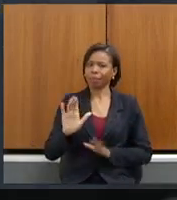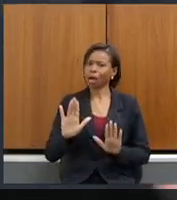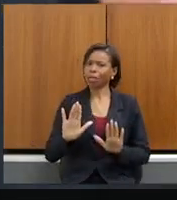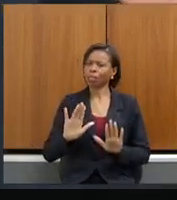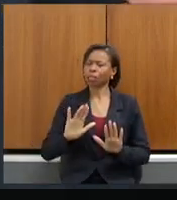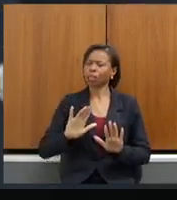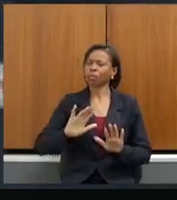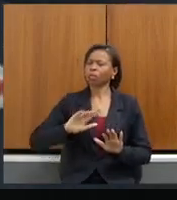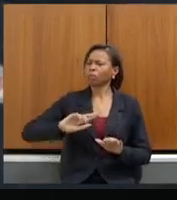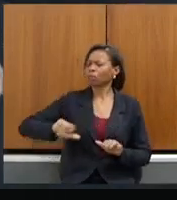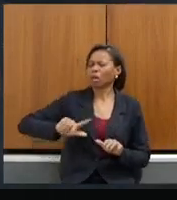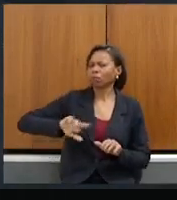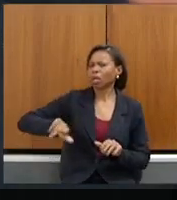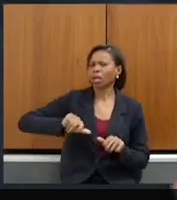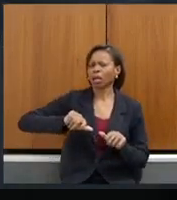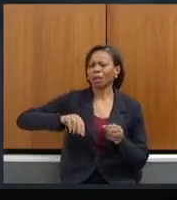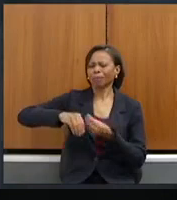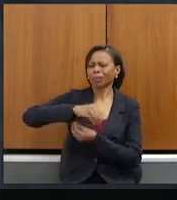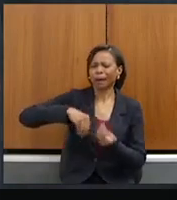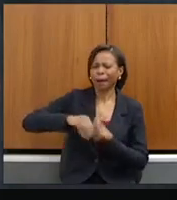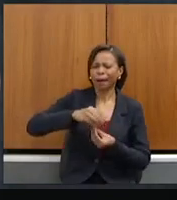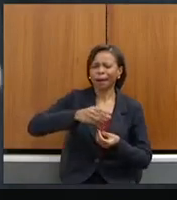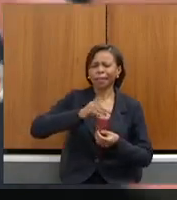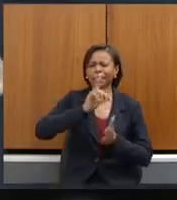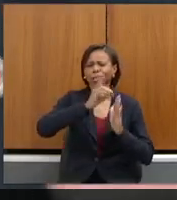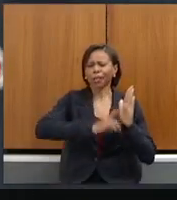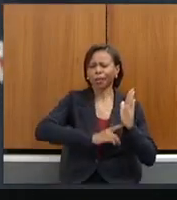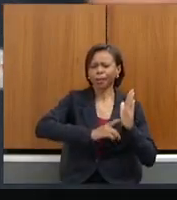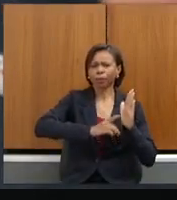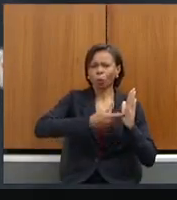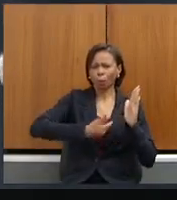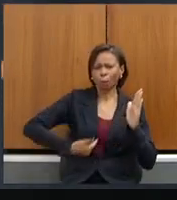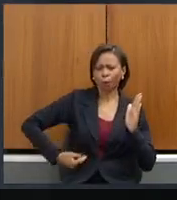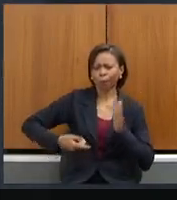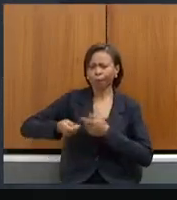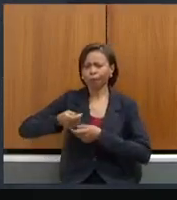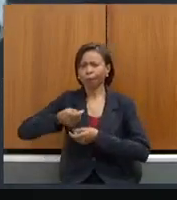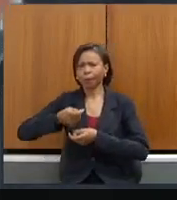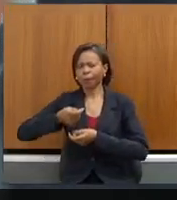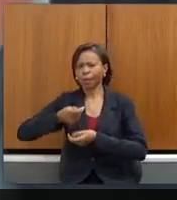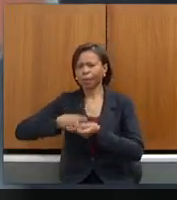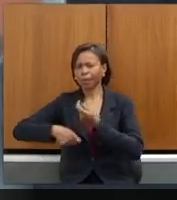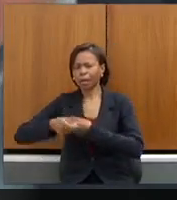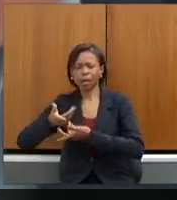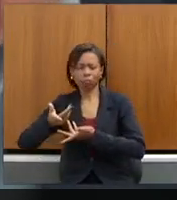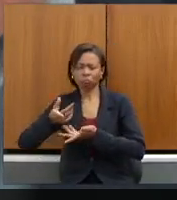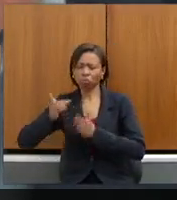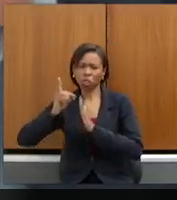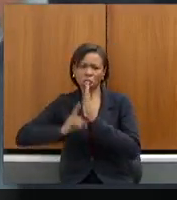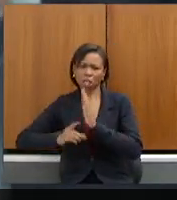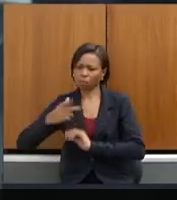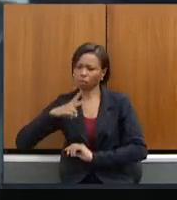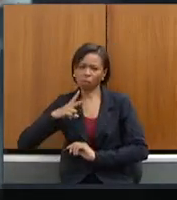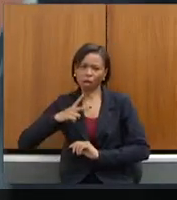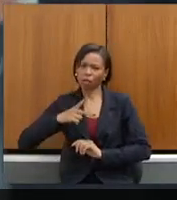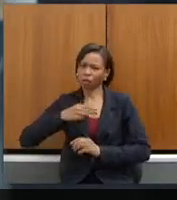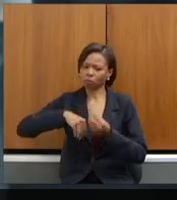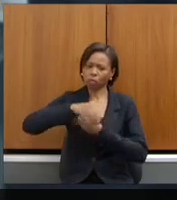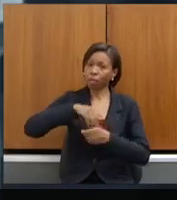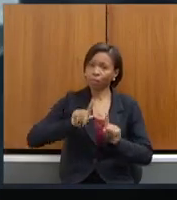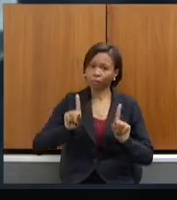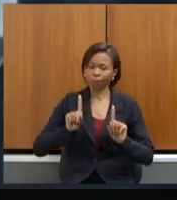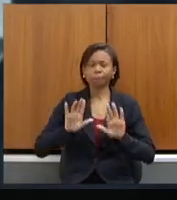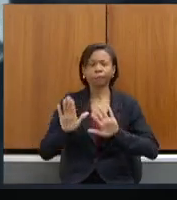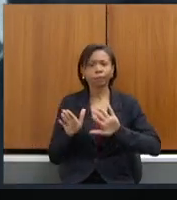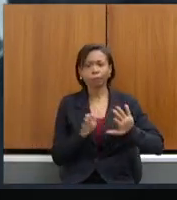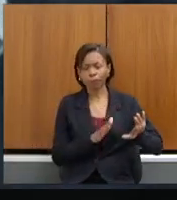sem misturar direito público e direito privado essa é a primeira pergunta a segunda sua secretária existe